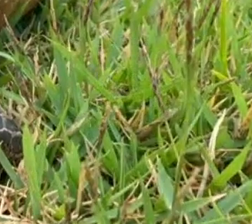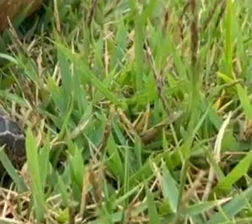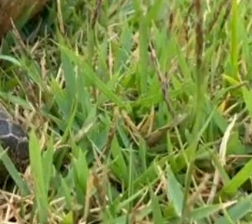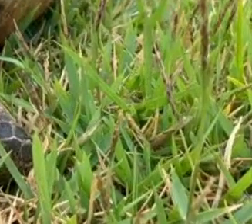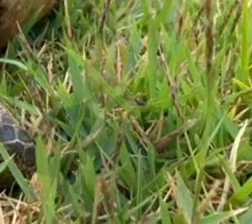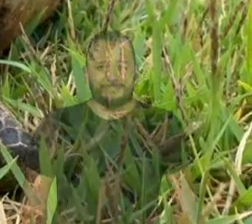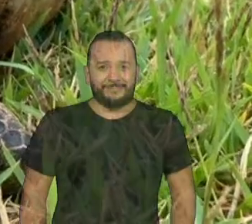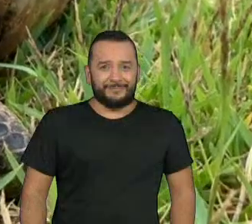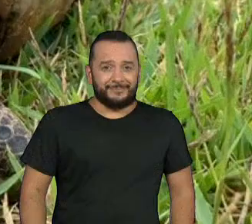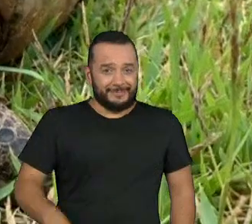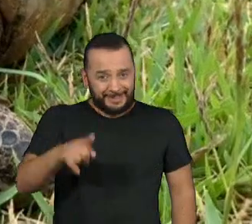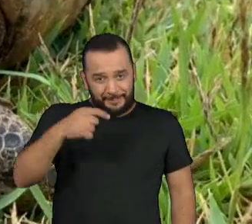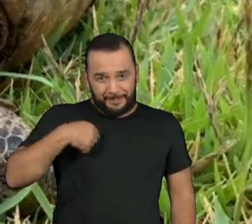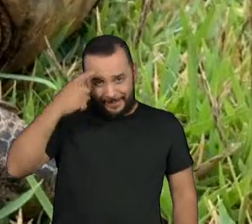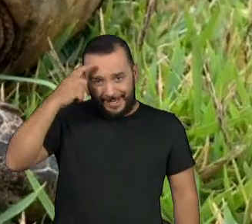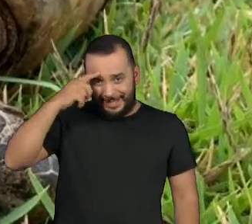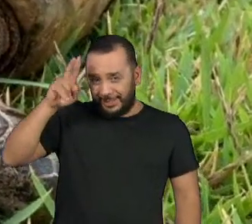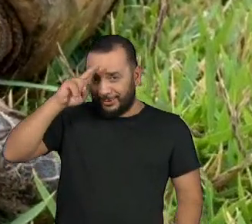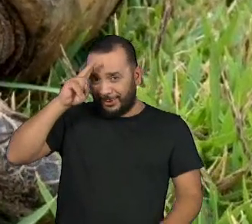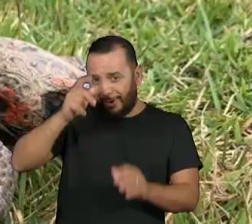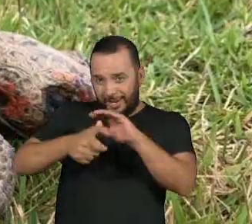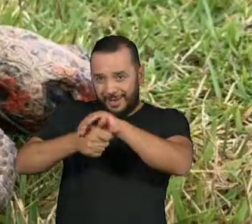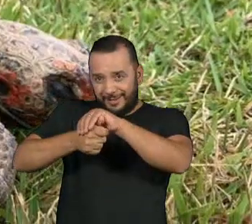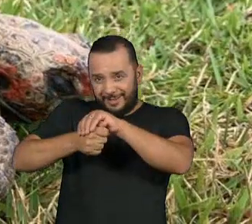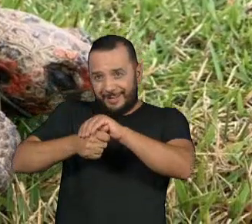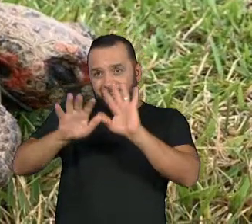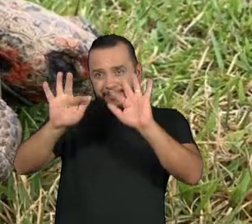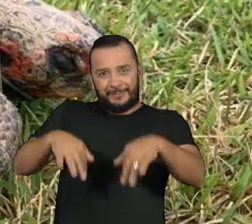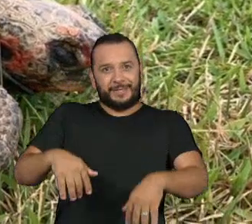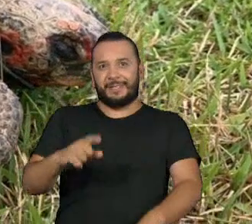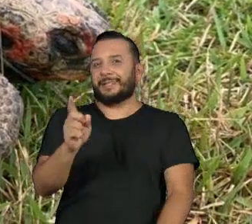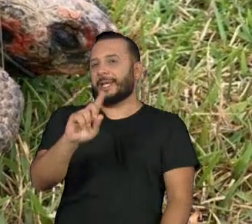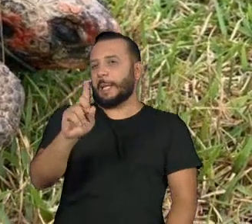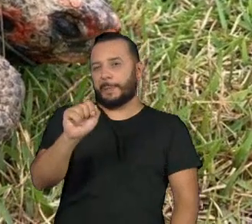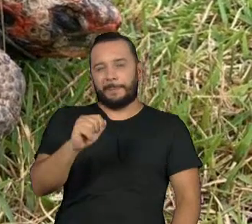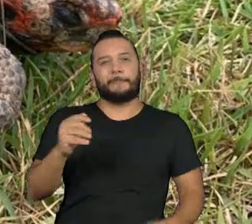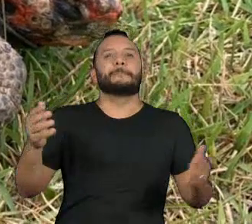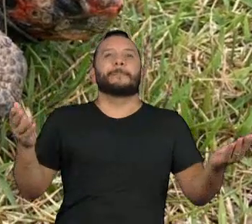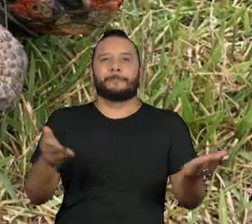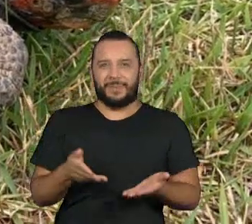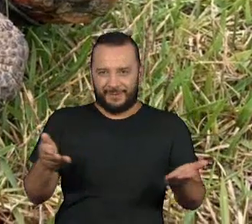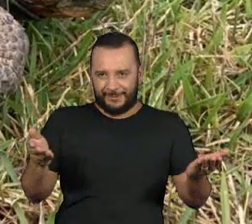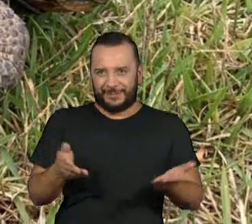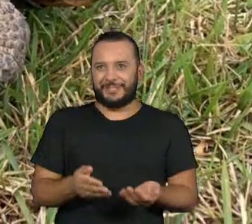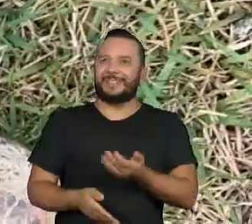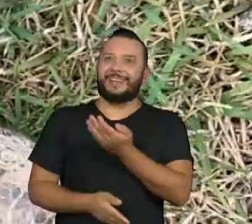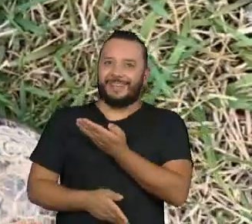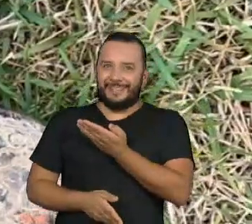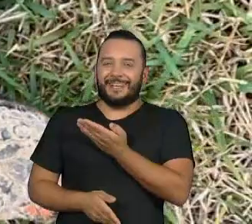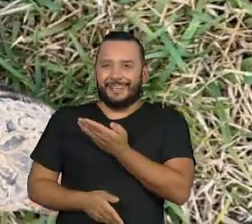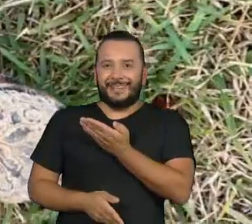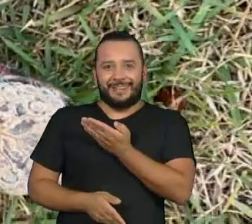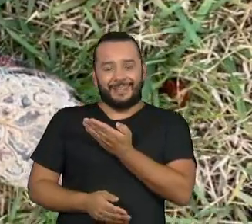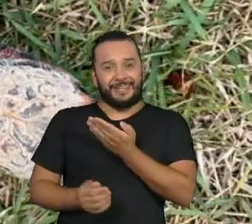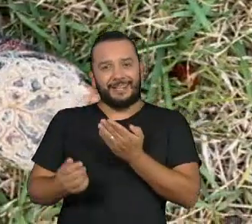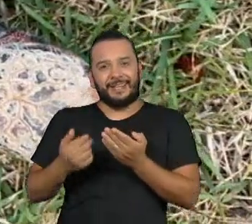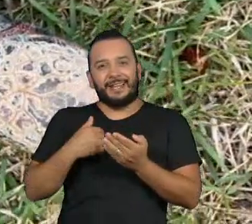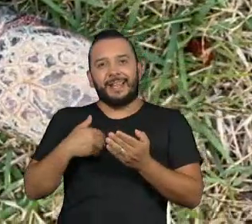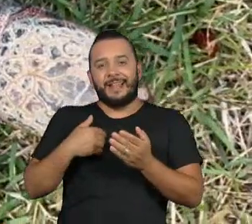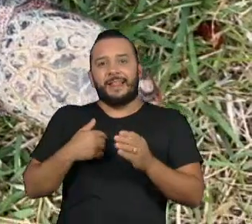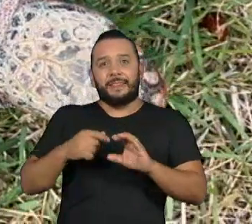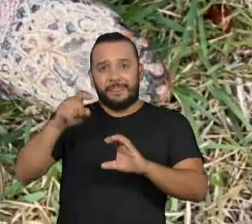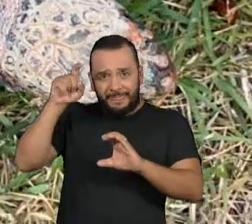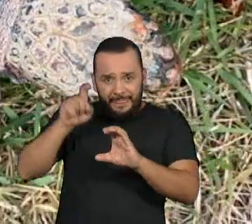Quem pensa que a história da Fred termina aqui, se engana. Hoje, a jabuti não depende mais